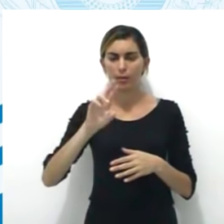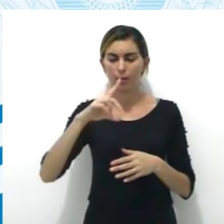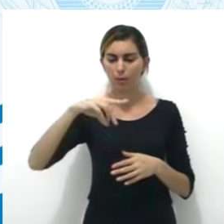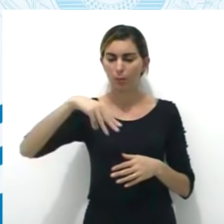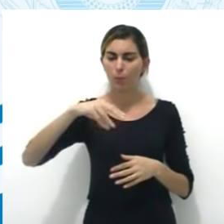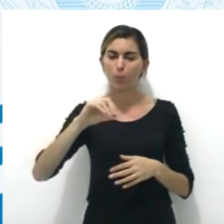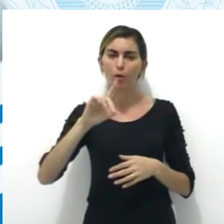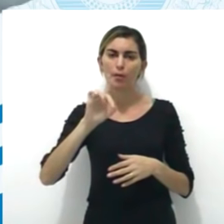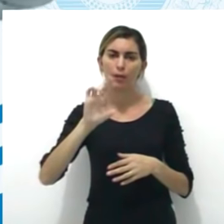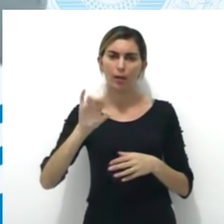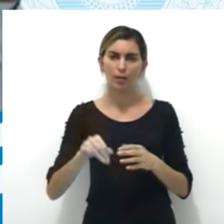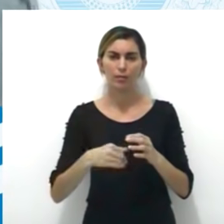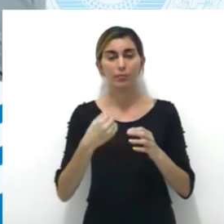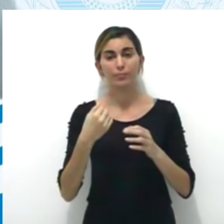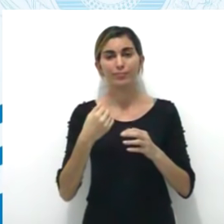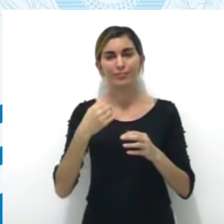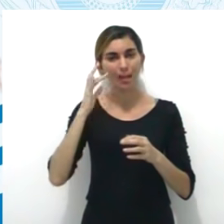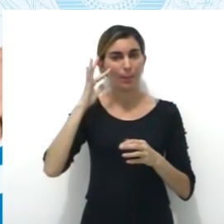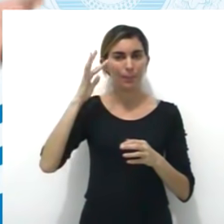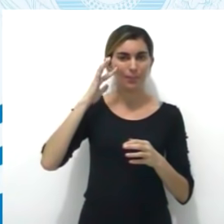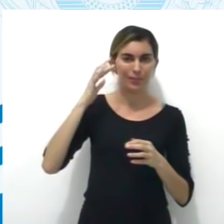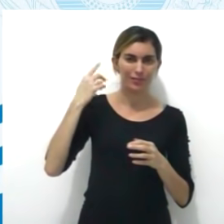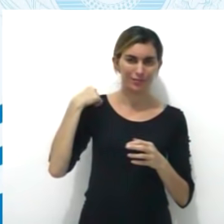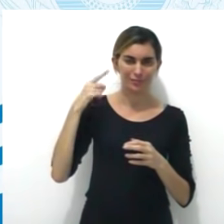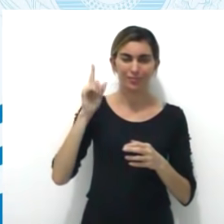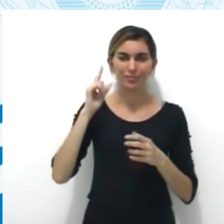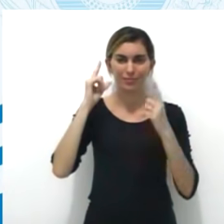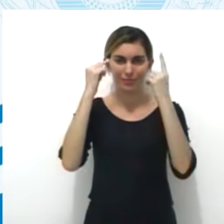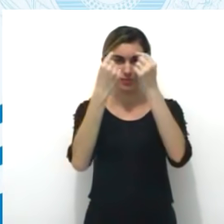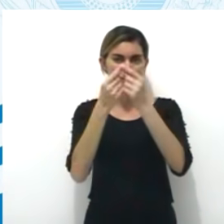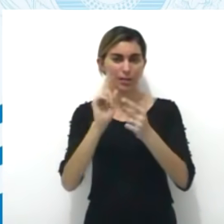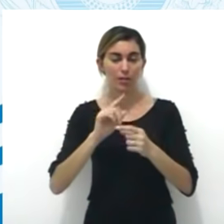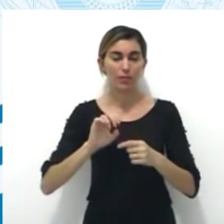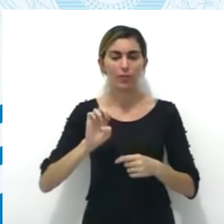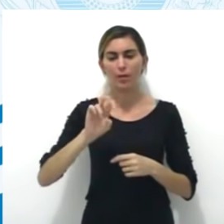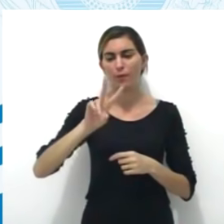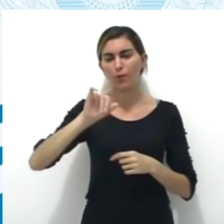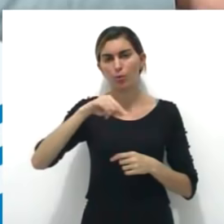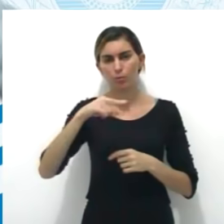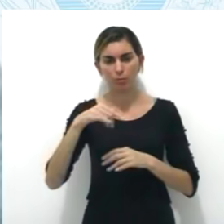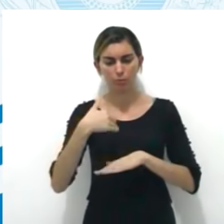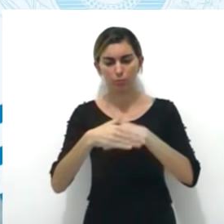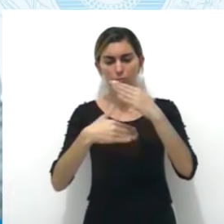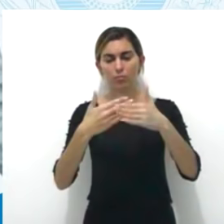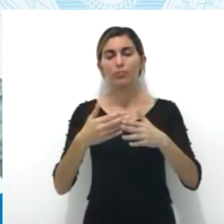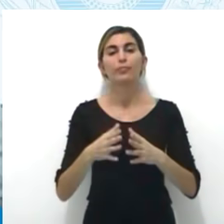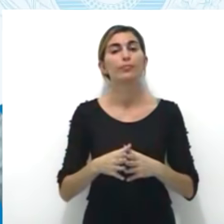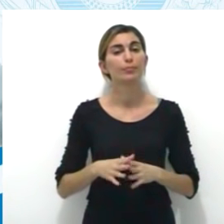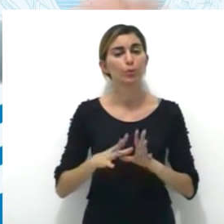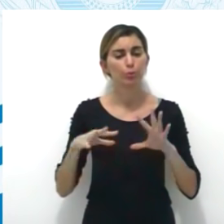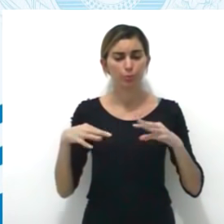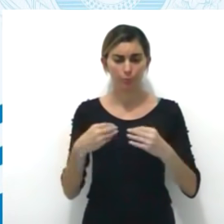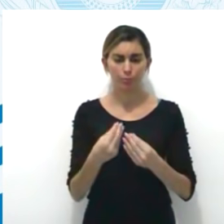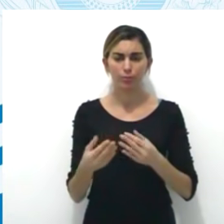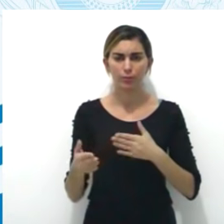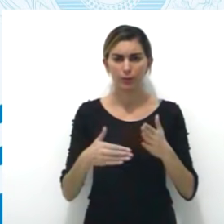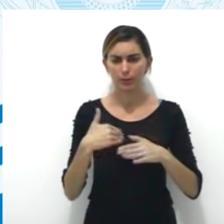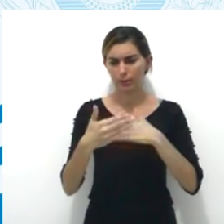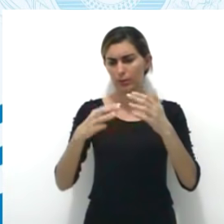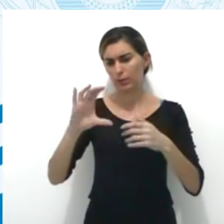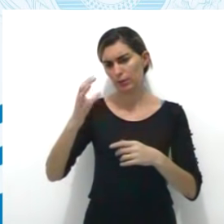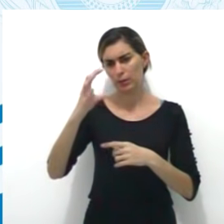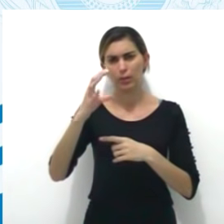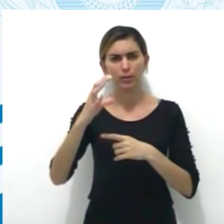outra concepção. Não é mais aquela questão mitológica. Agora é uma questão mais voltada para a evolução das espécies. Então, o desenvolvimento